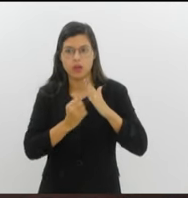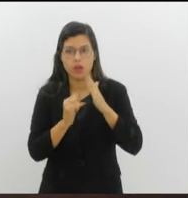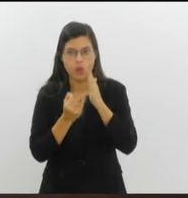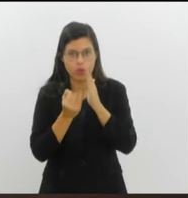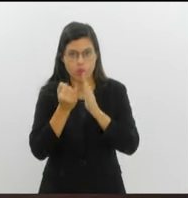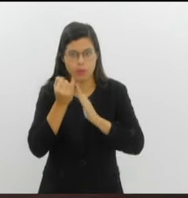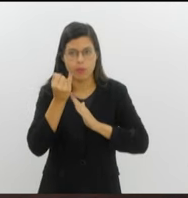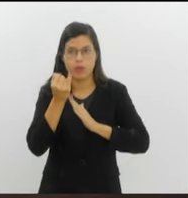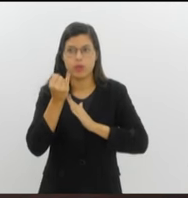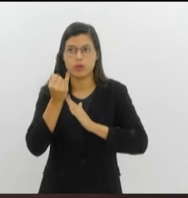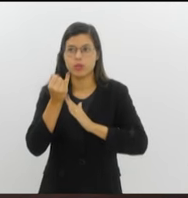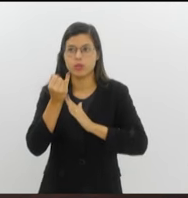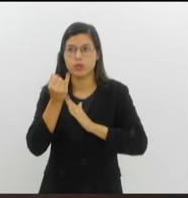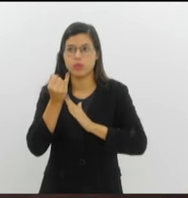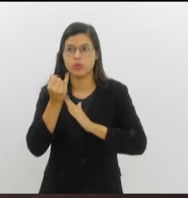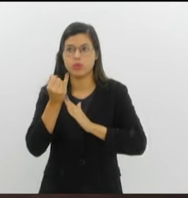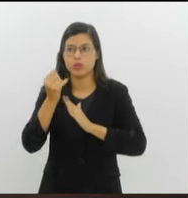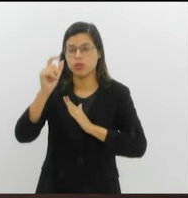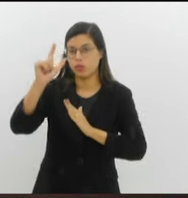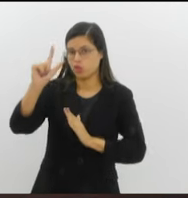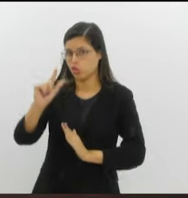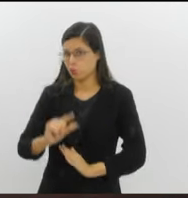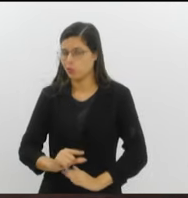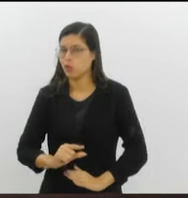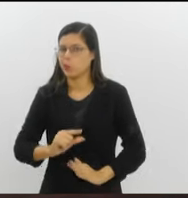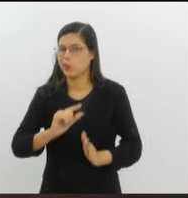ele reduz os seus níveis de investimento,